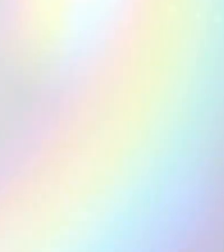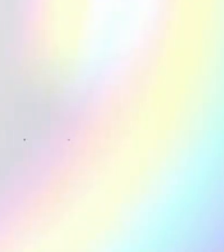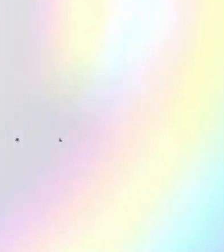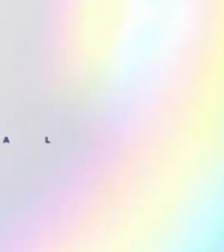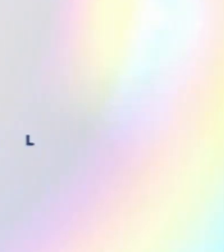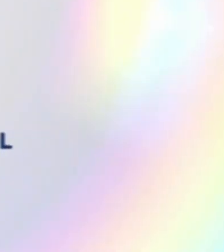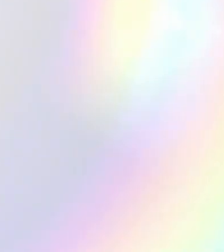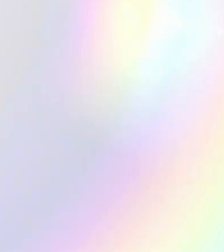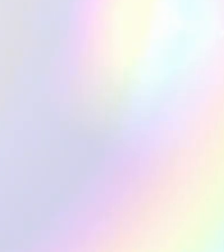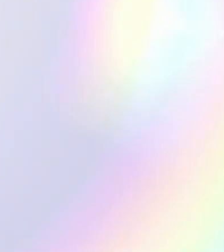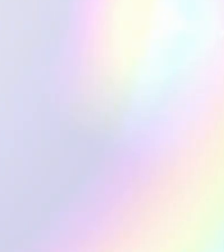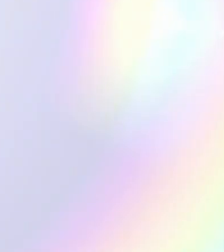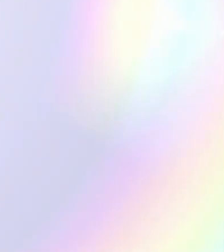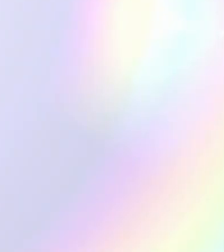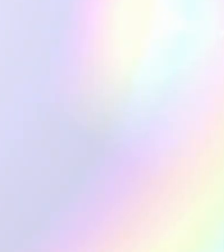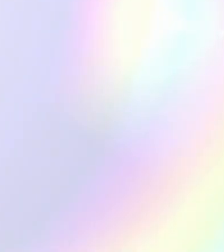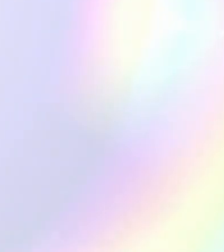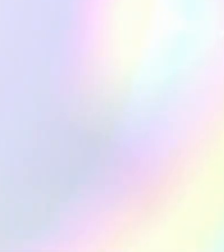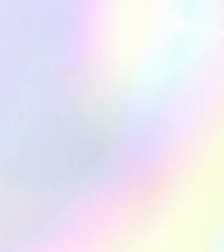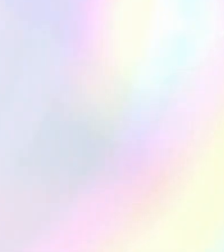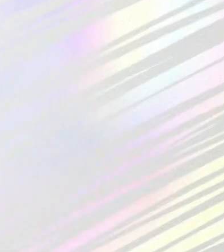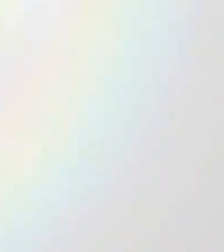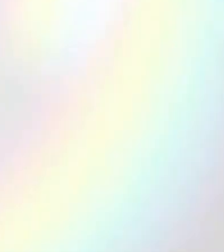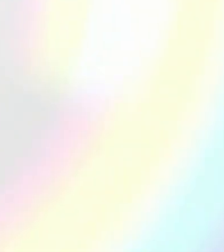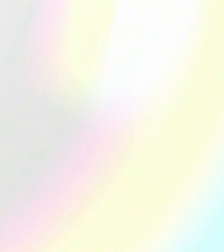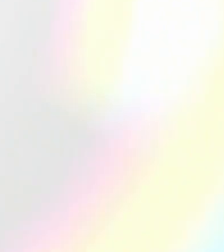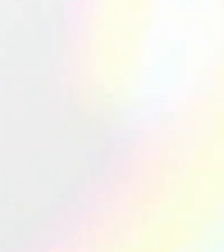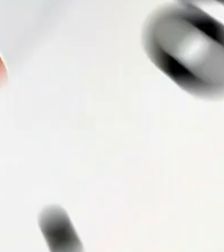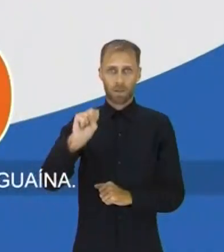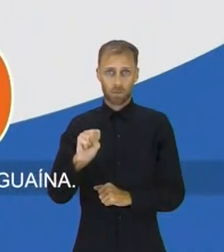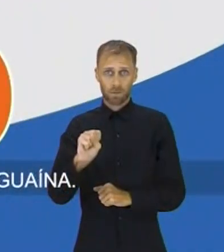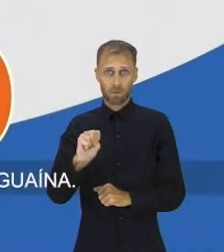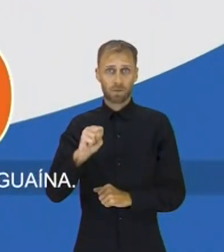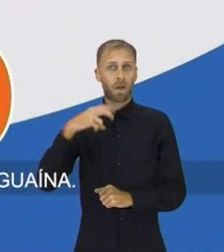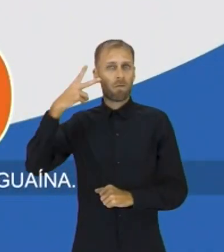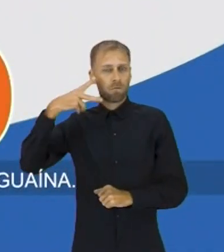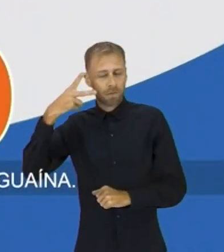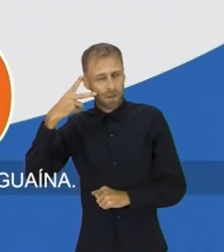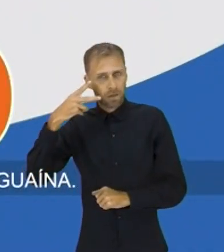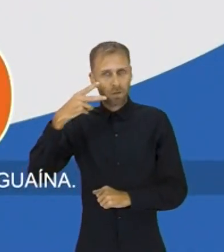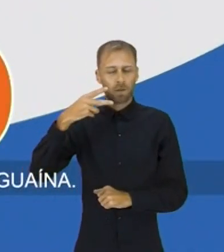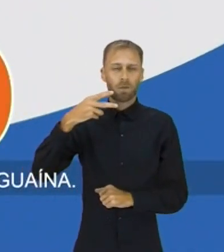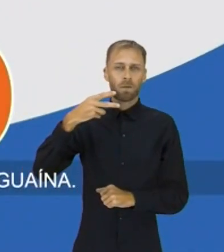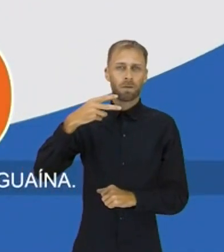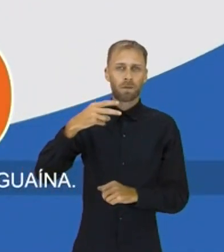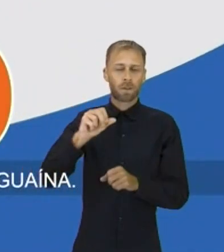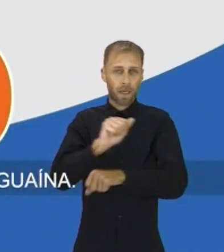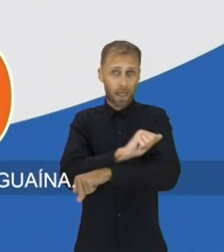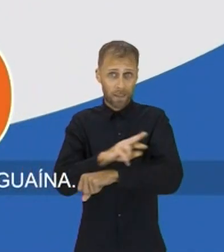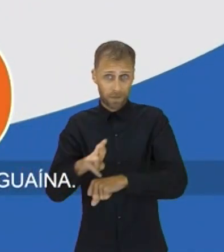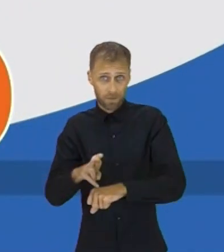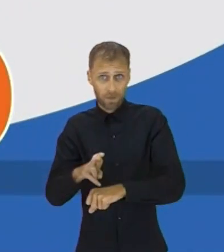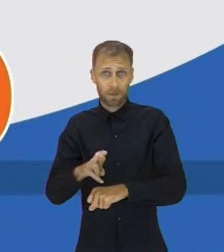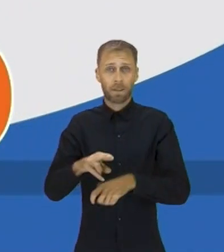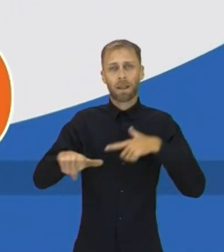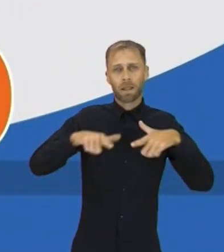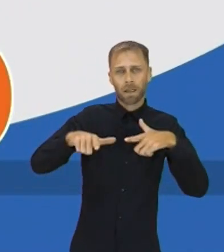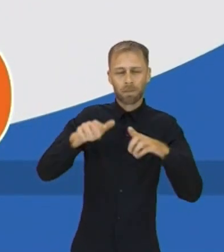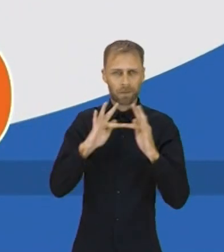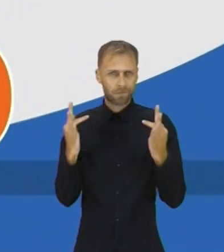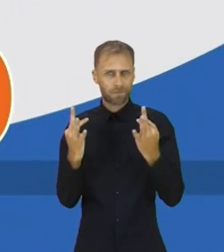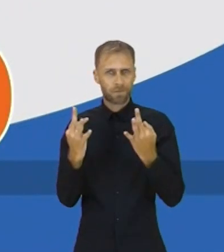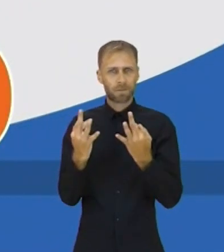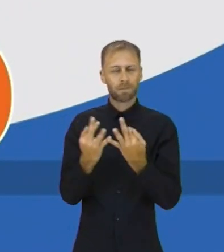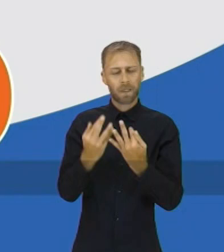Candidatos a deputado estadual do Solidariedade. Sou Marcos Duarte, vereador e presidente eleito da Câmara Municipal de Araguaína. Atuo na defesa da